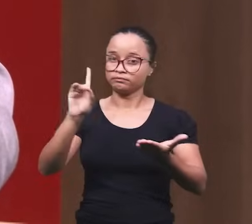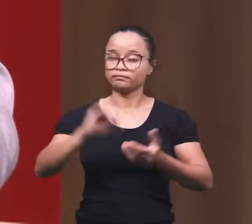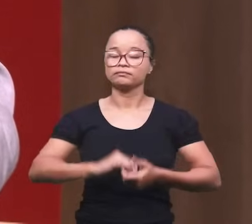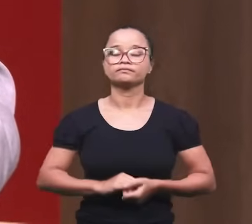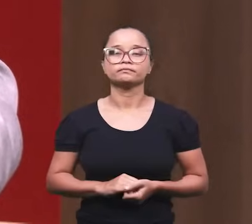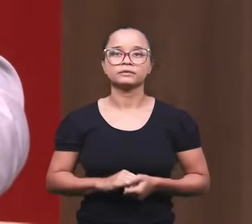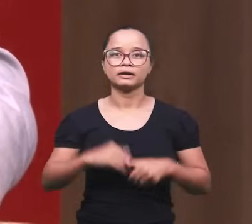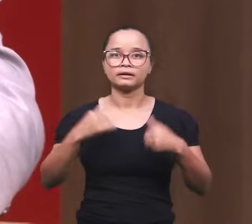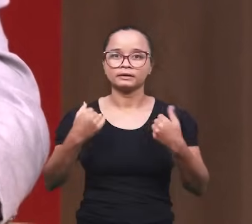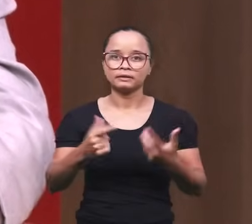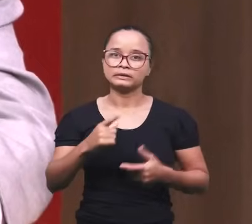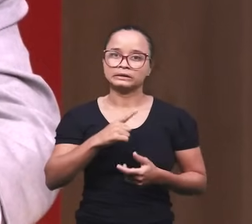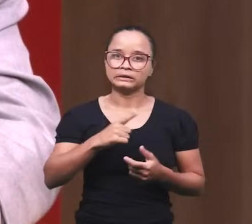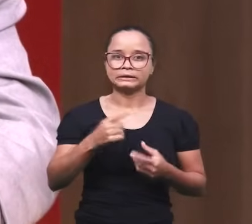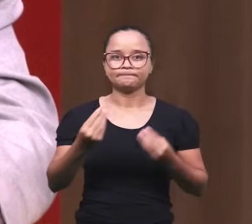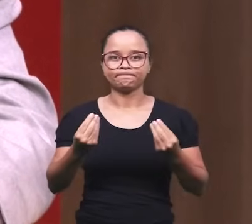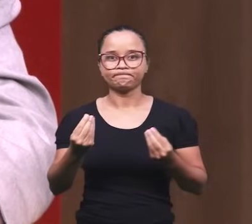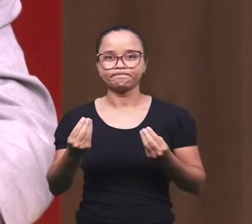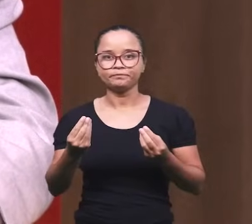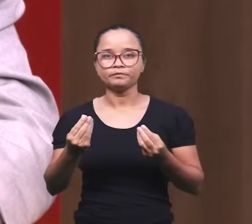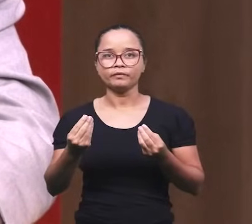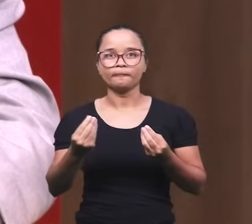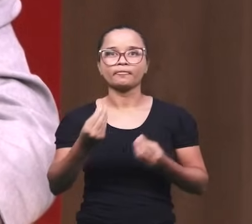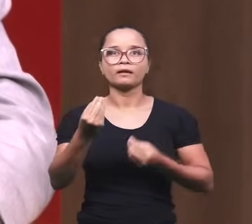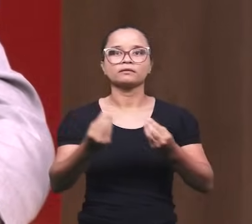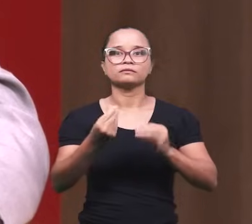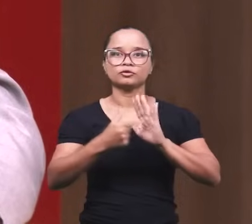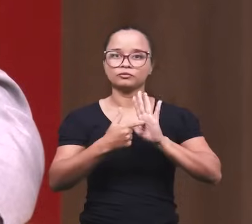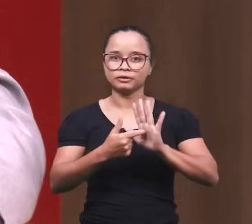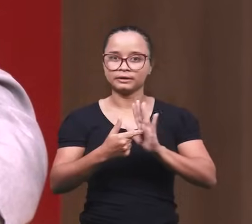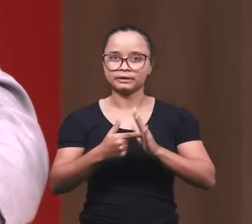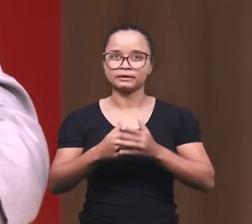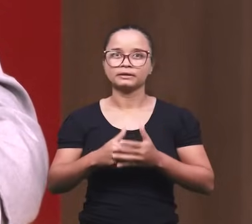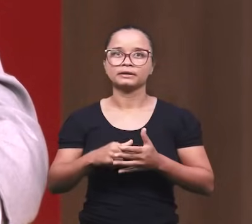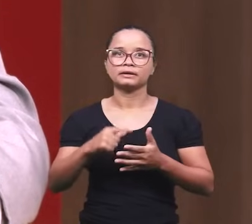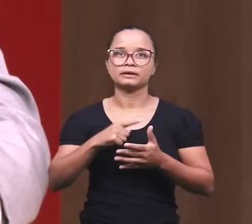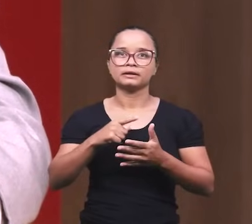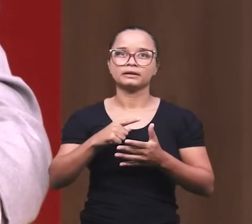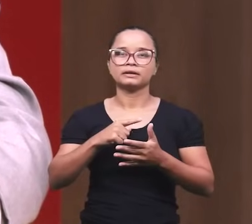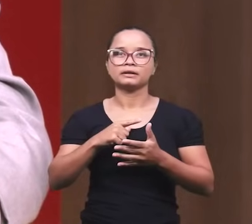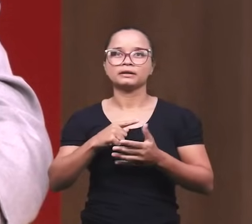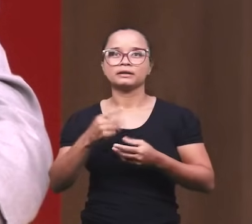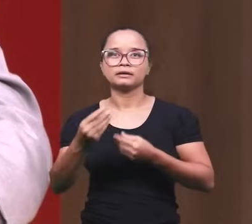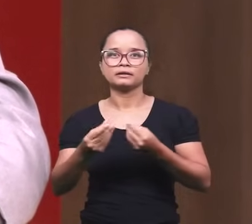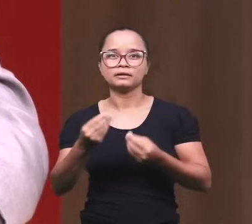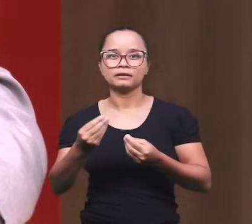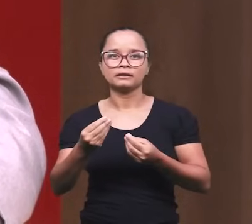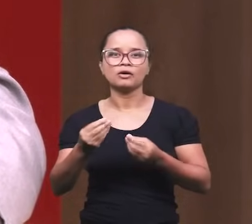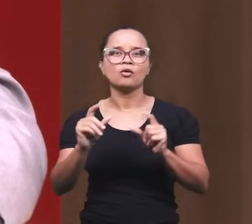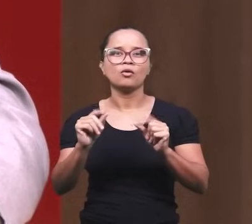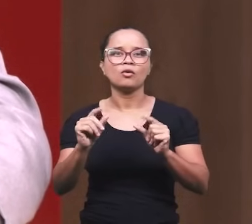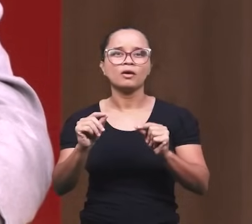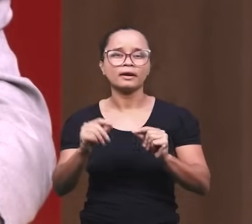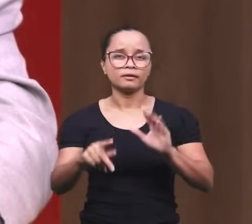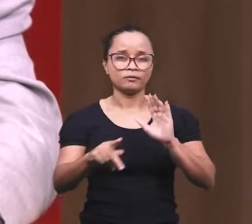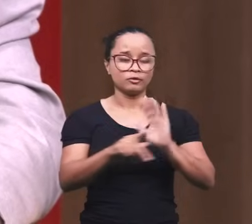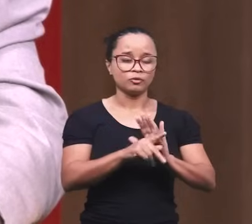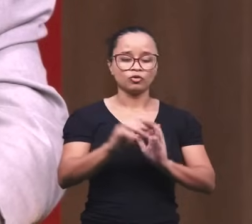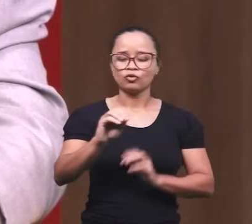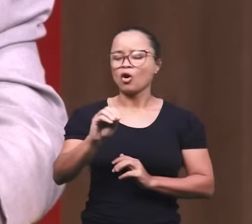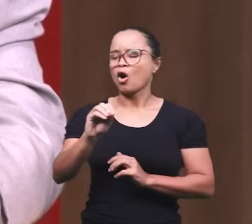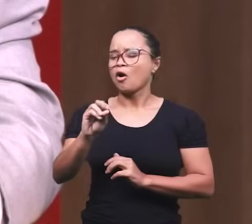quando tanto tanto na na na versão que fala como você leu limites antigos né e herdades dos Órfã quanto